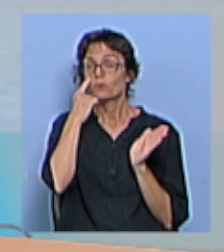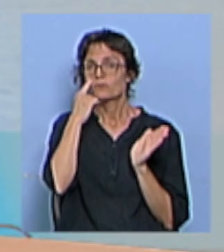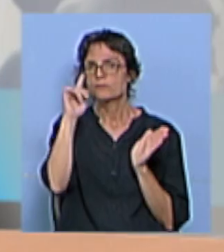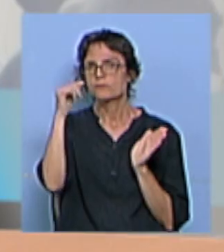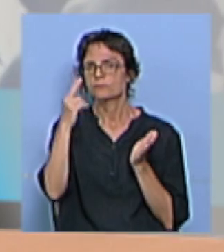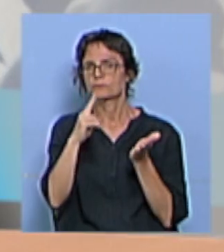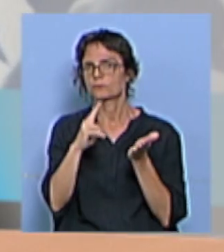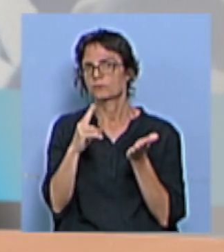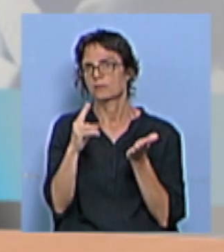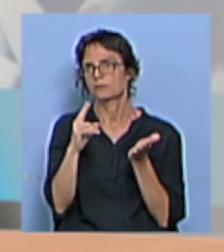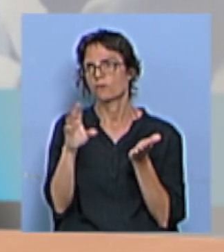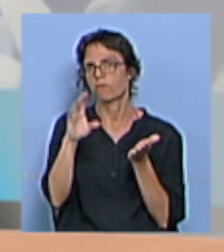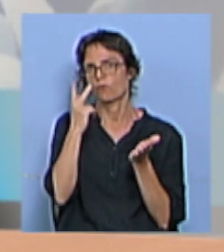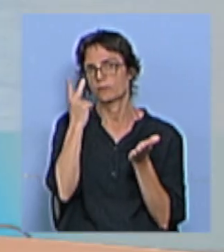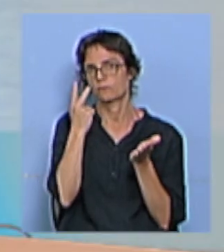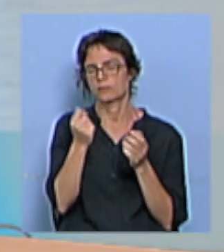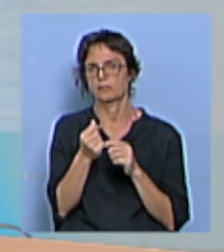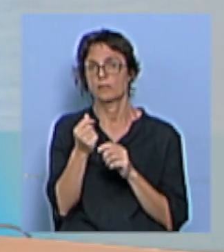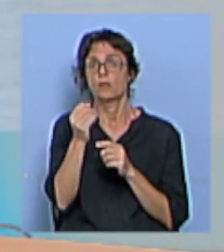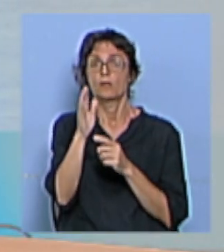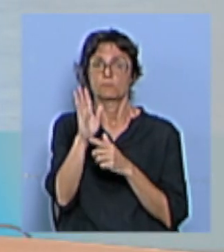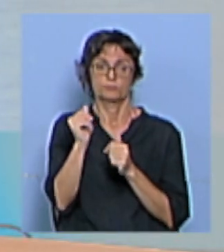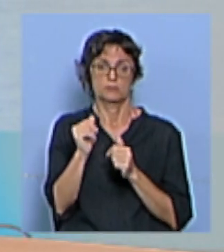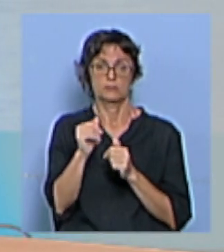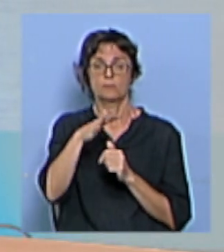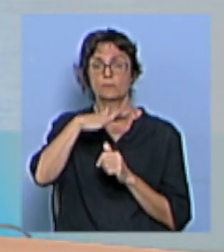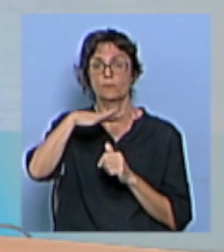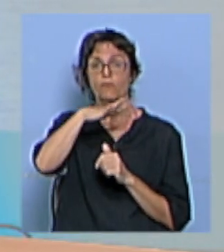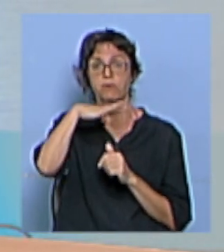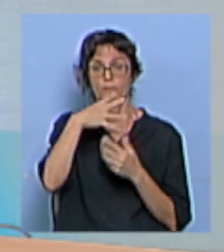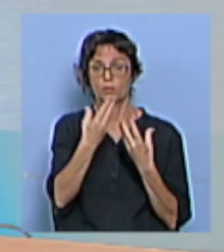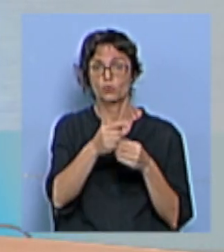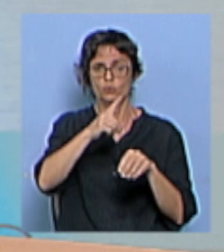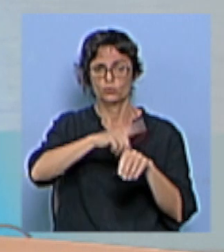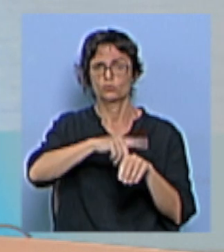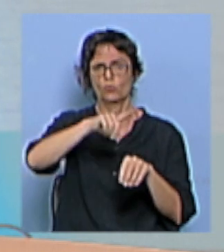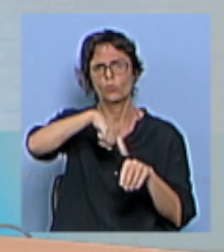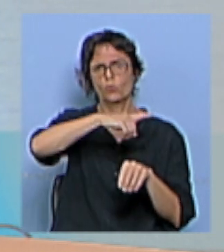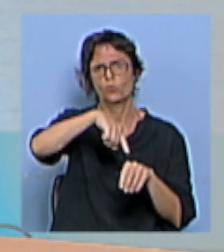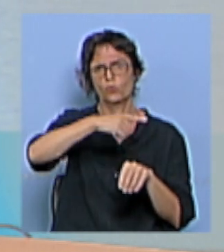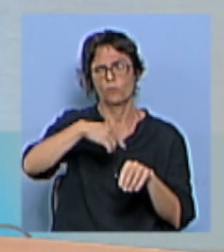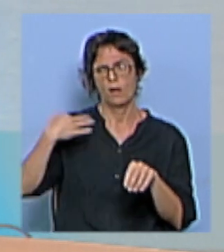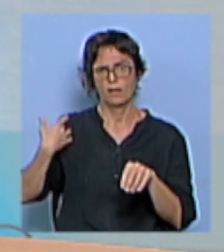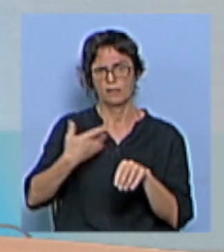o estar em casa, o estar mais tempo com a família, o experimentar, se calhar, algum silêncio, alguma